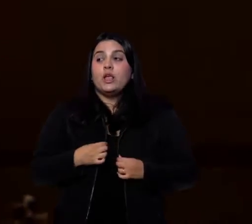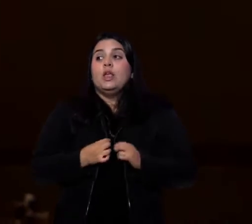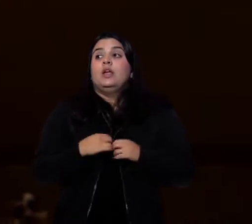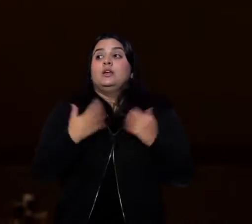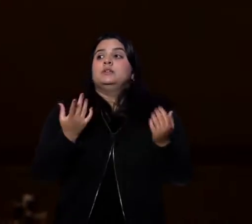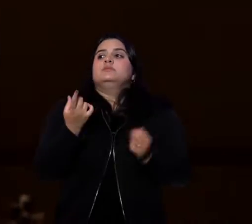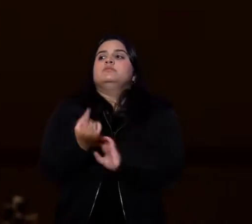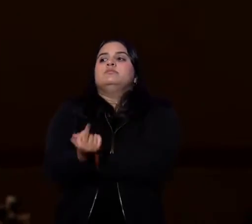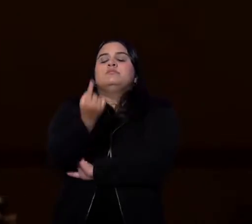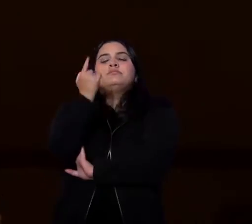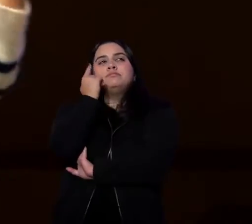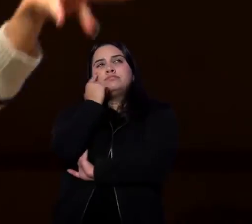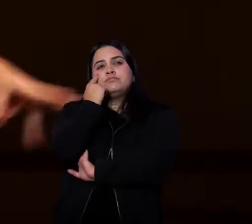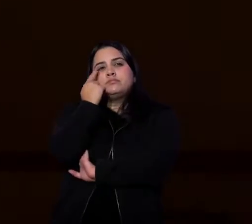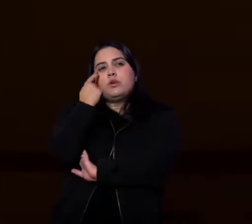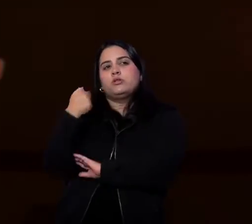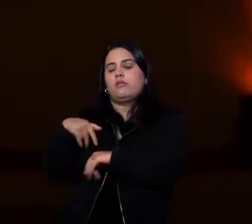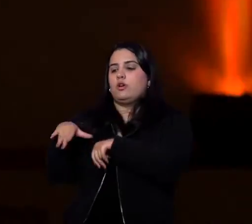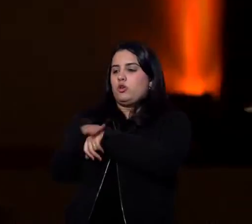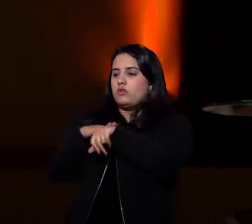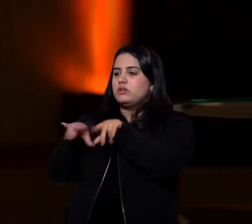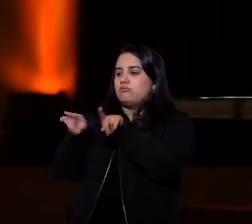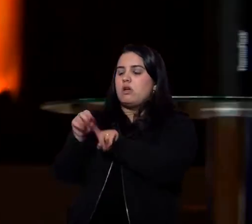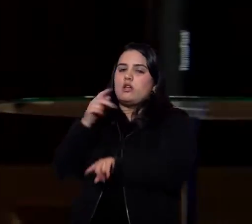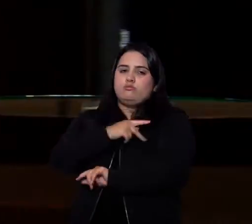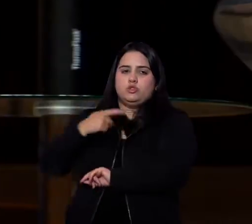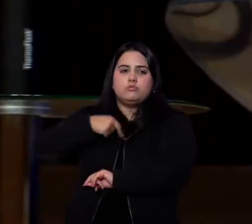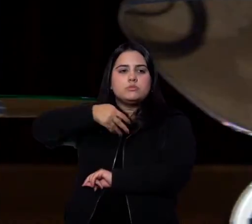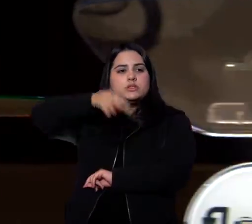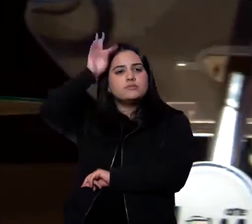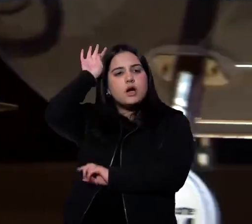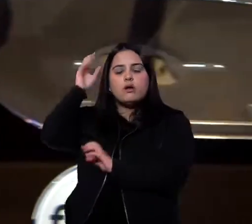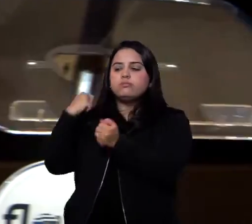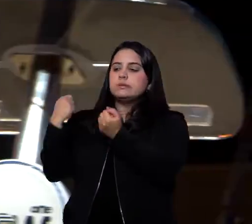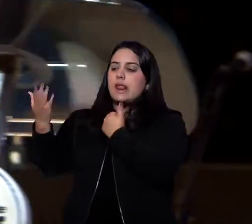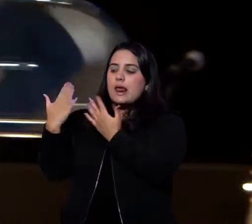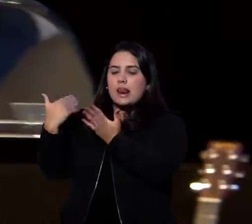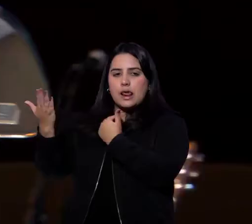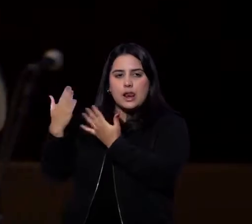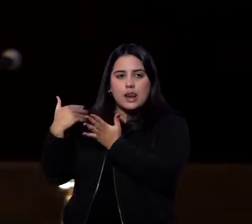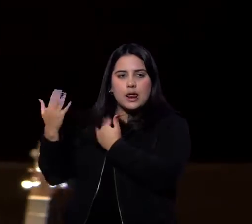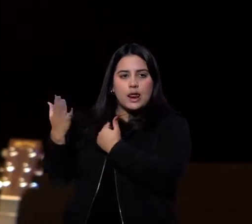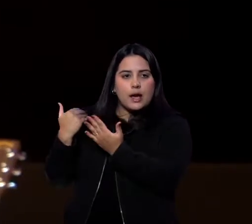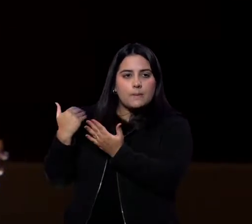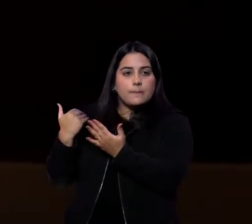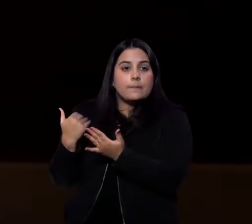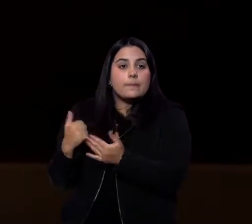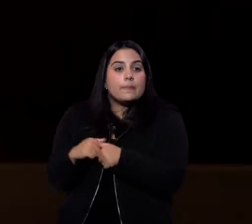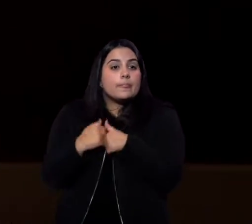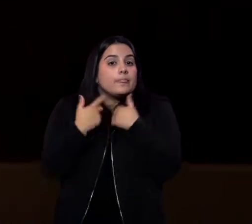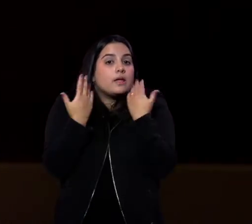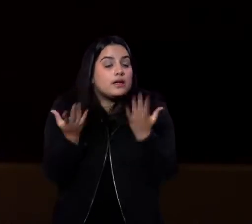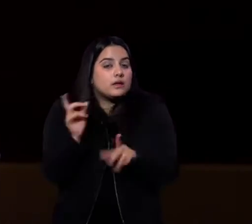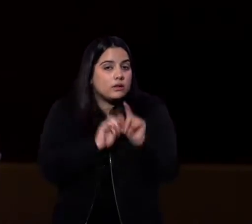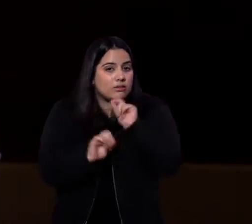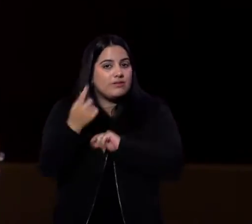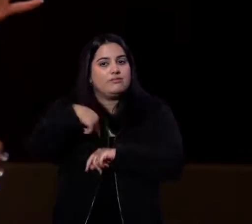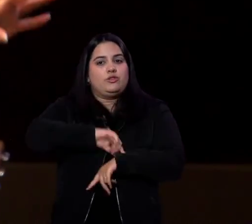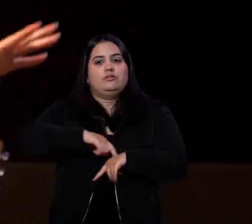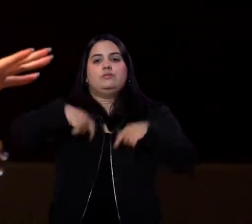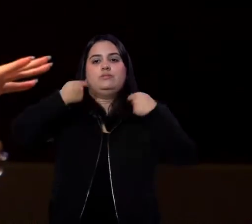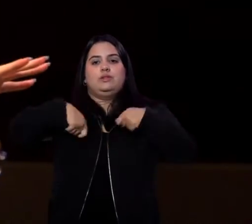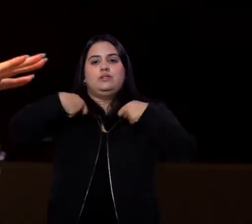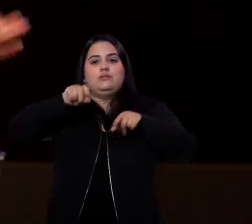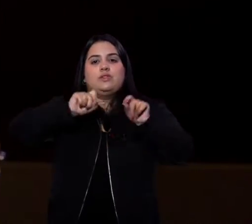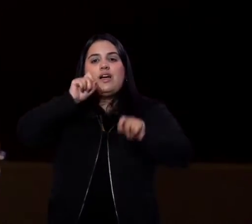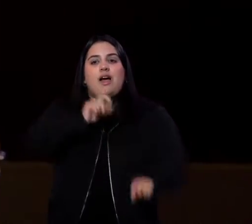mente, estava conversando com o pastor Tarek e tudo mais, foi que a gente precisa aprender a viver fora